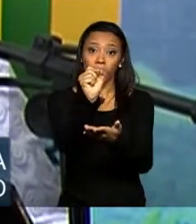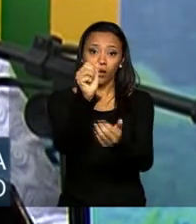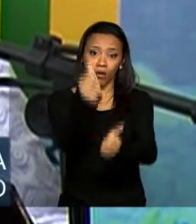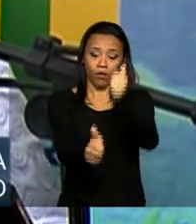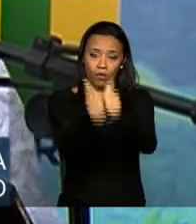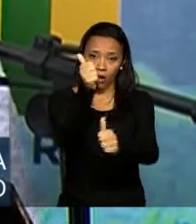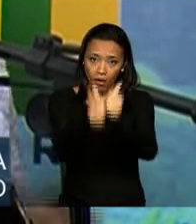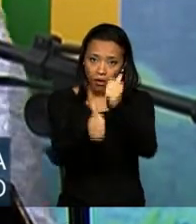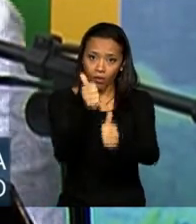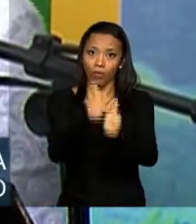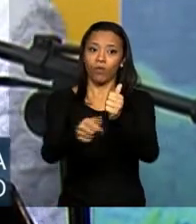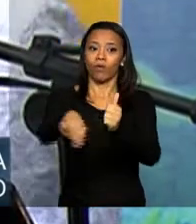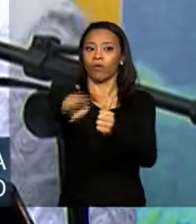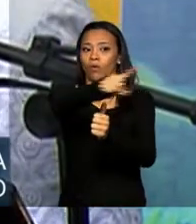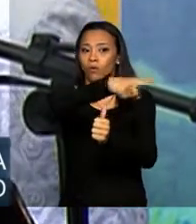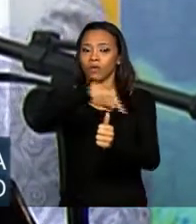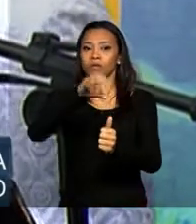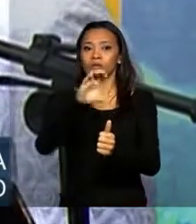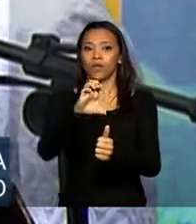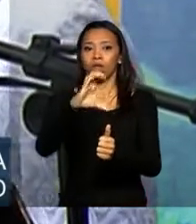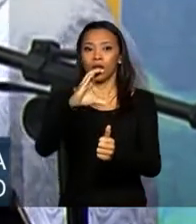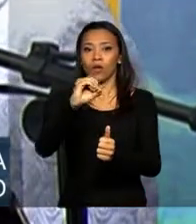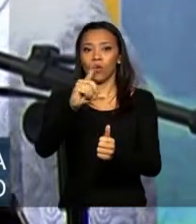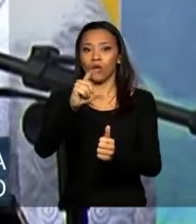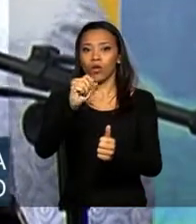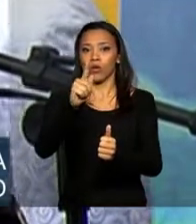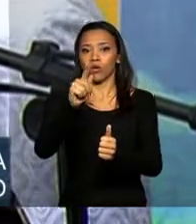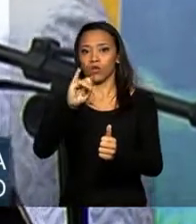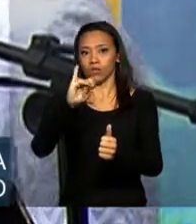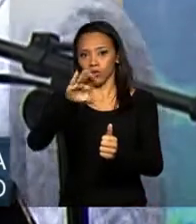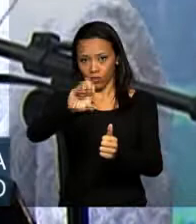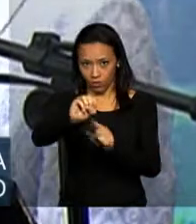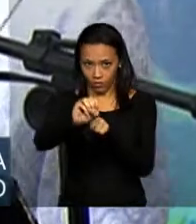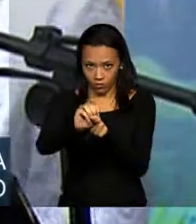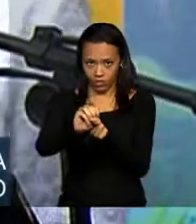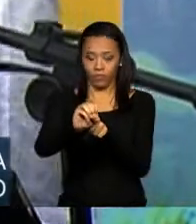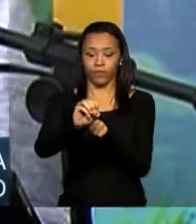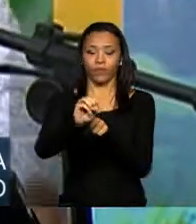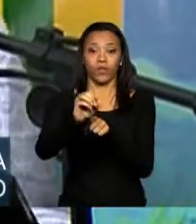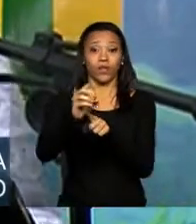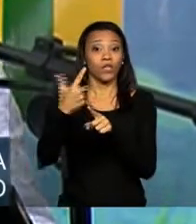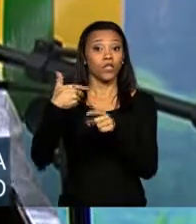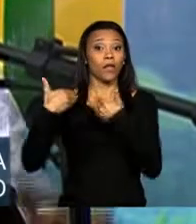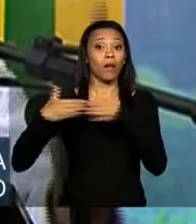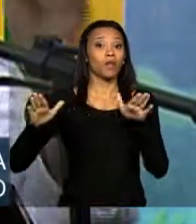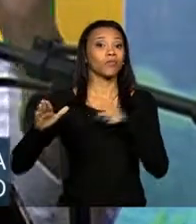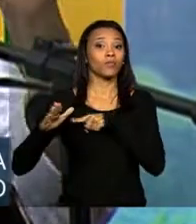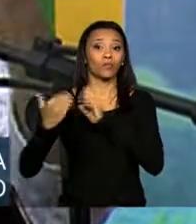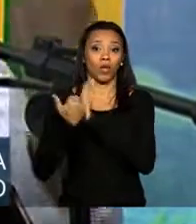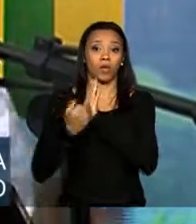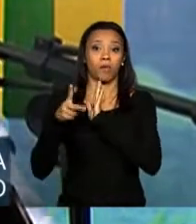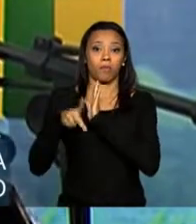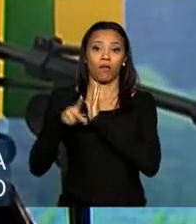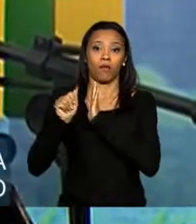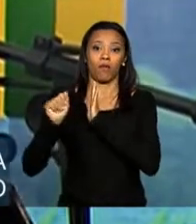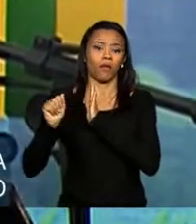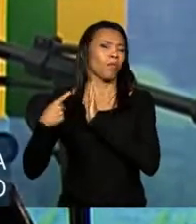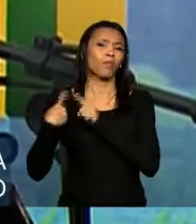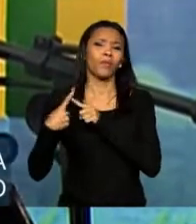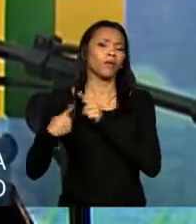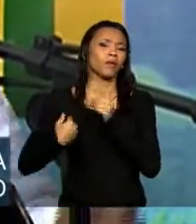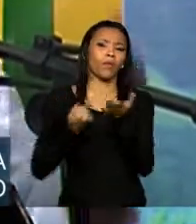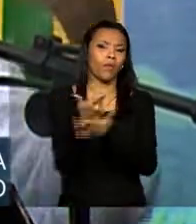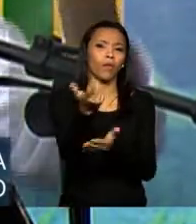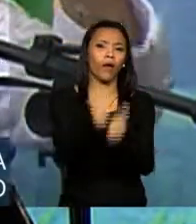ecológico é isso nós abrimos pelo PA e o que é que temos de comprar